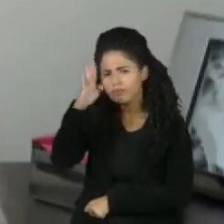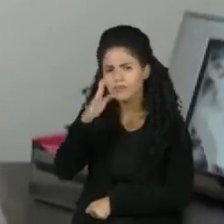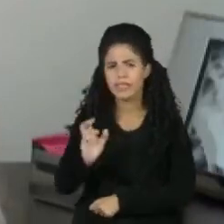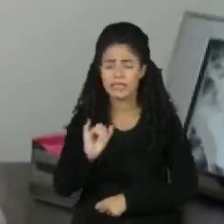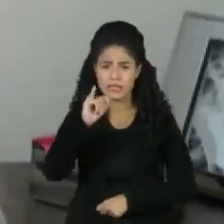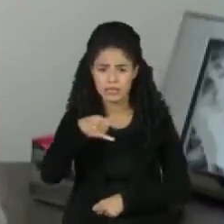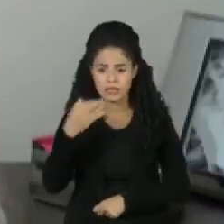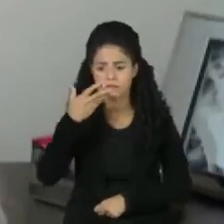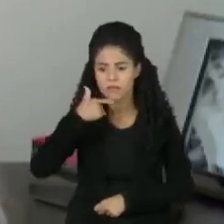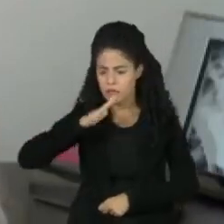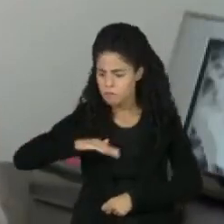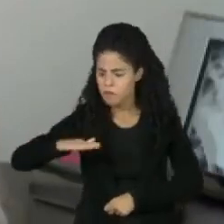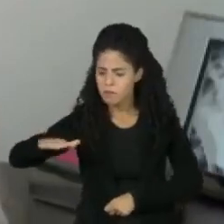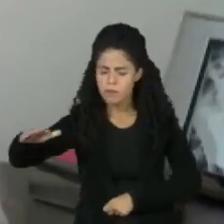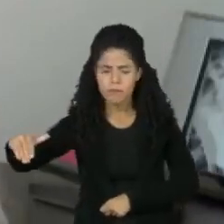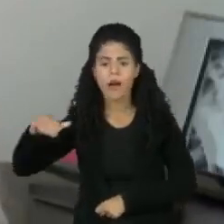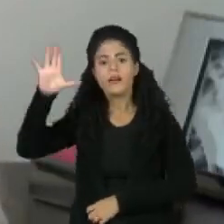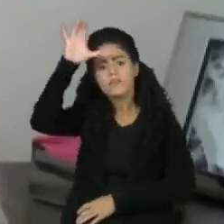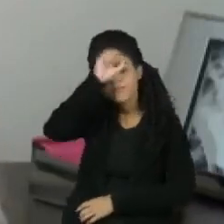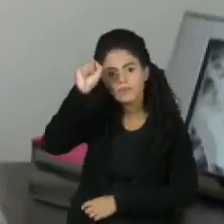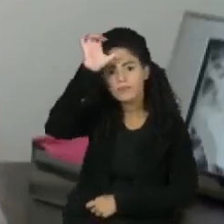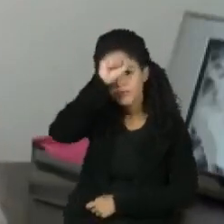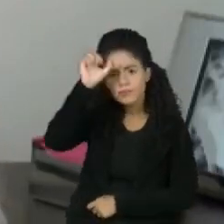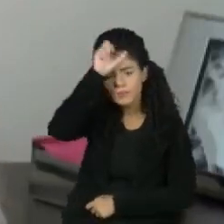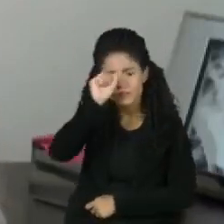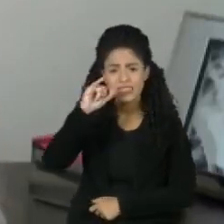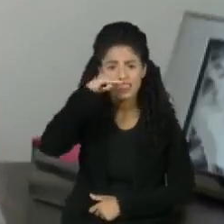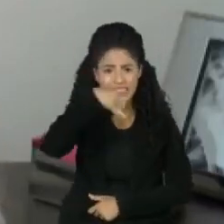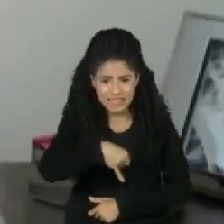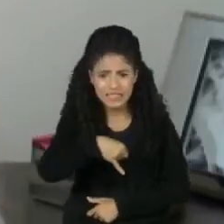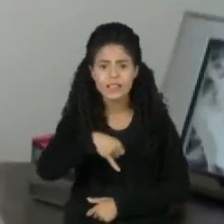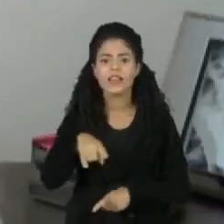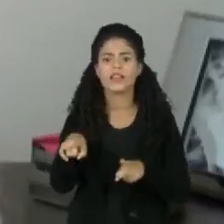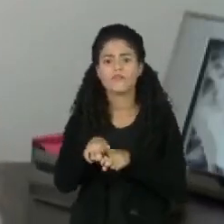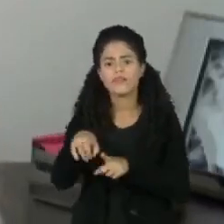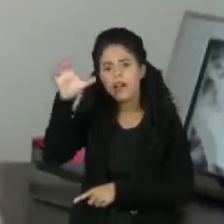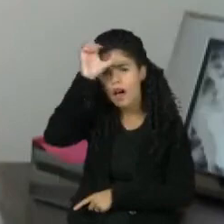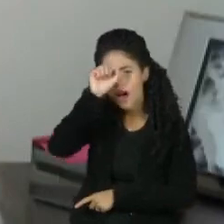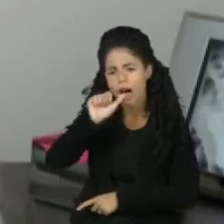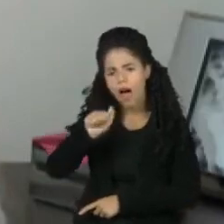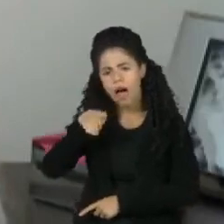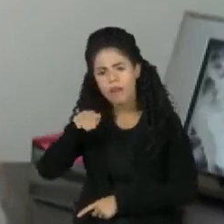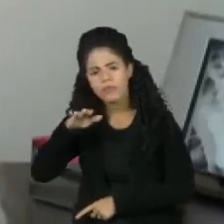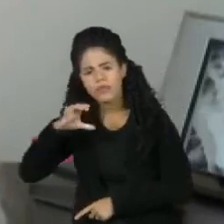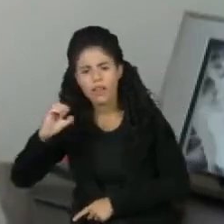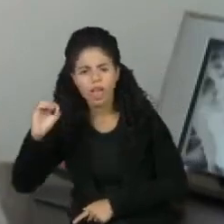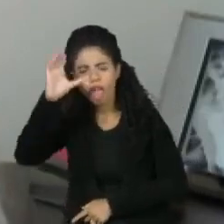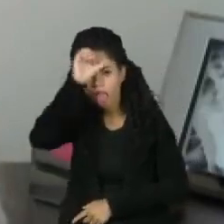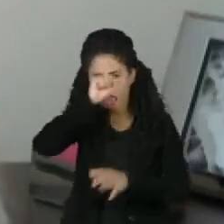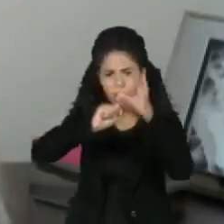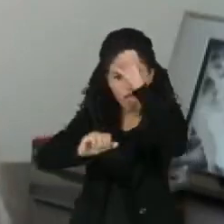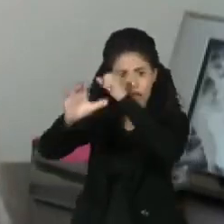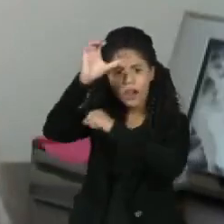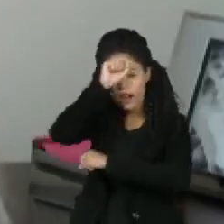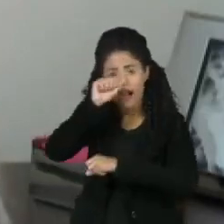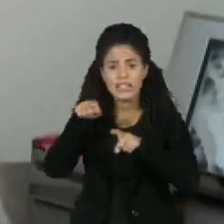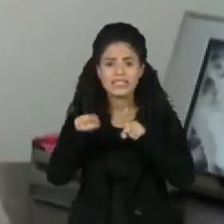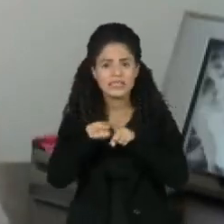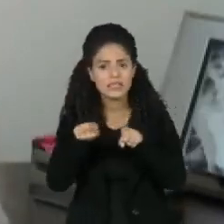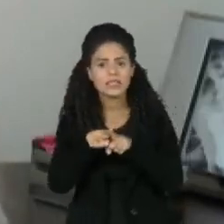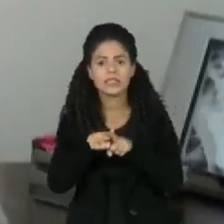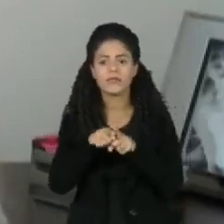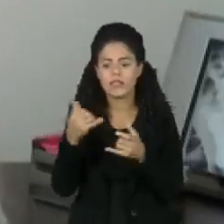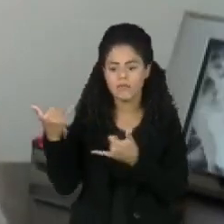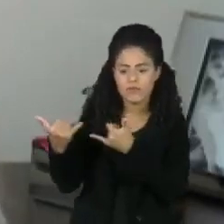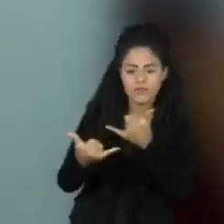da infância, tanto para a questão de aprendizado, né, da alfabetização e do aprendizado, como até da parte lúdica,